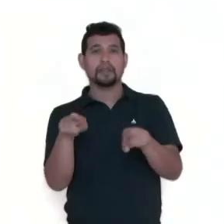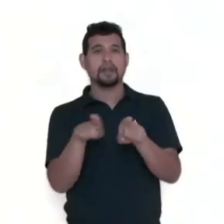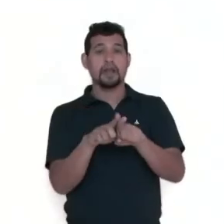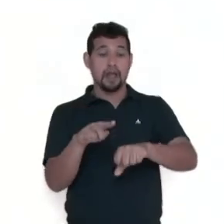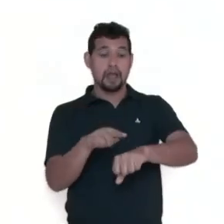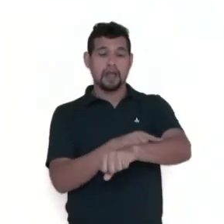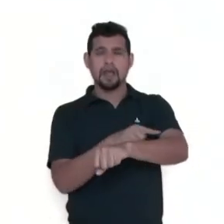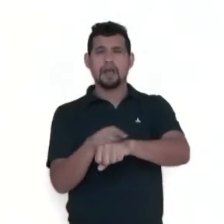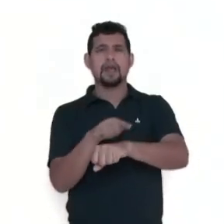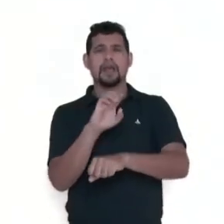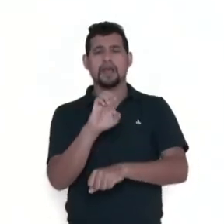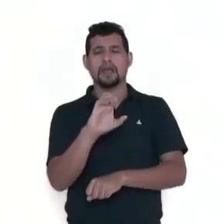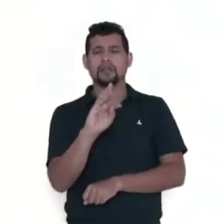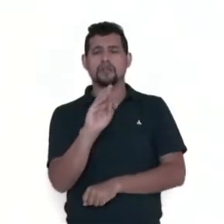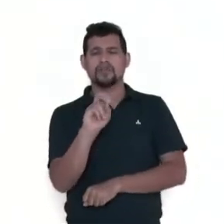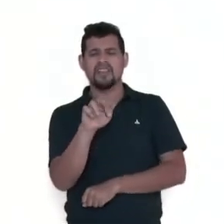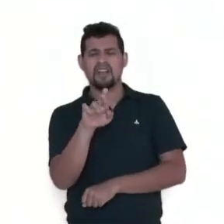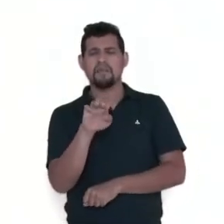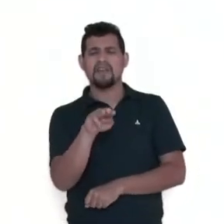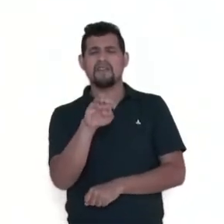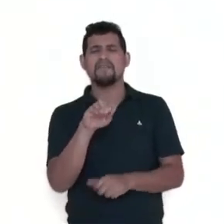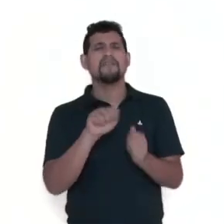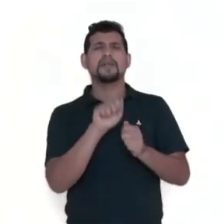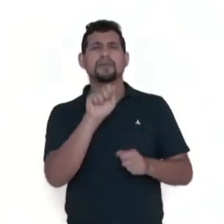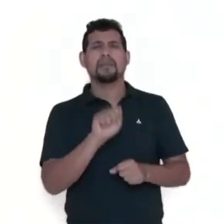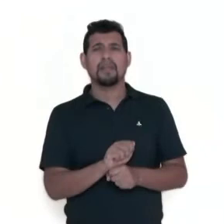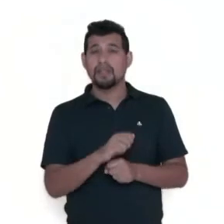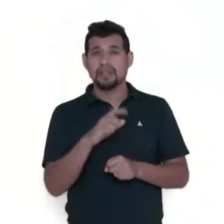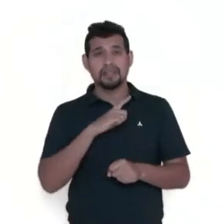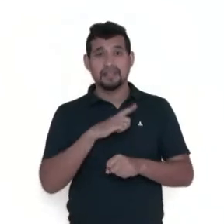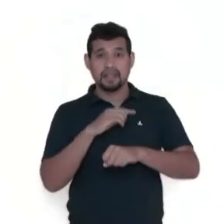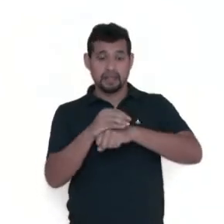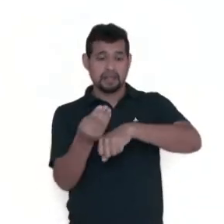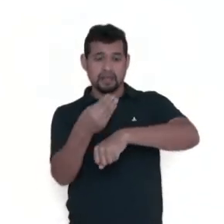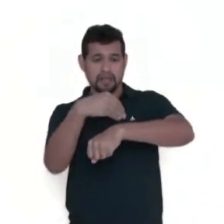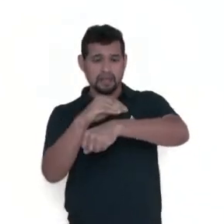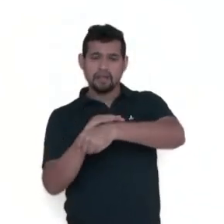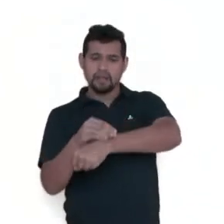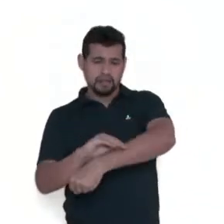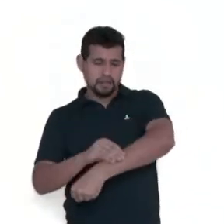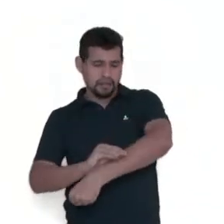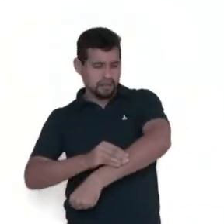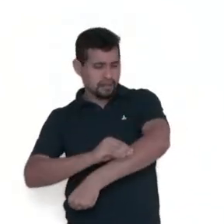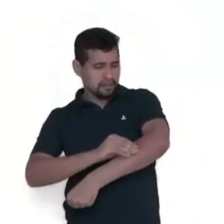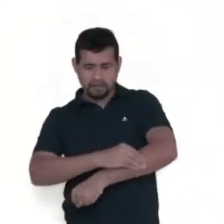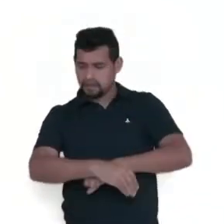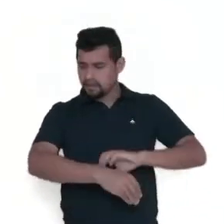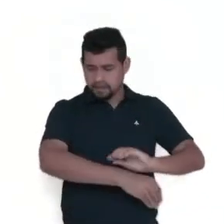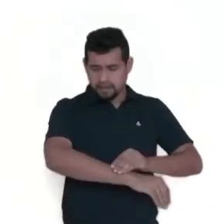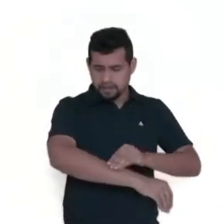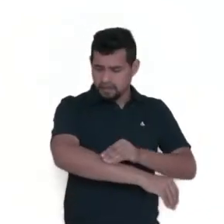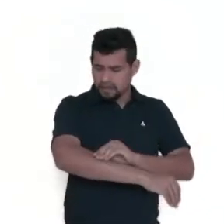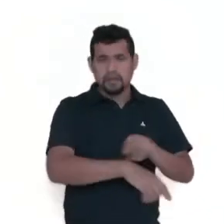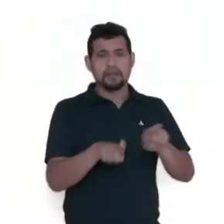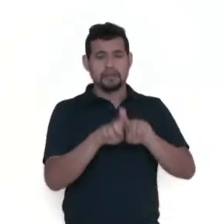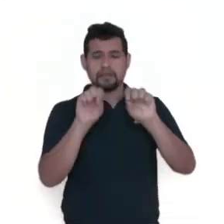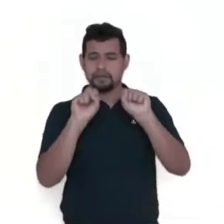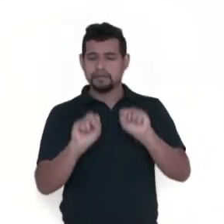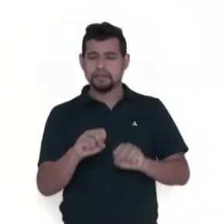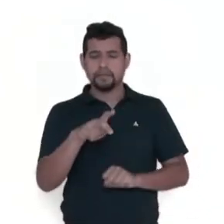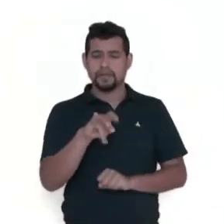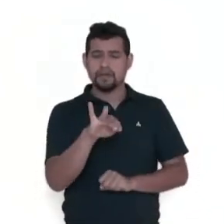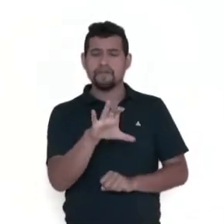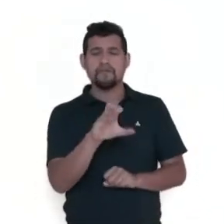chamada de ectoderme. O que ela vai formar? Ela vai formar epiderme, os anexos epidérmicos, né? O sistema nervoso